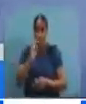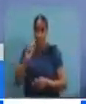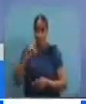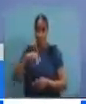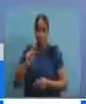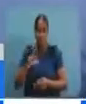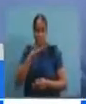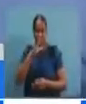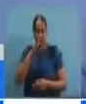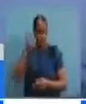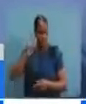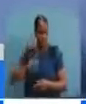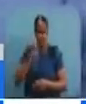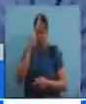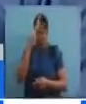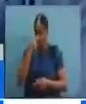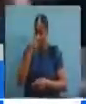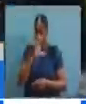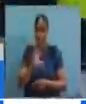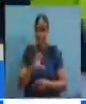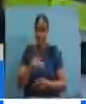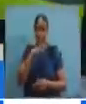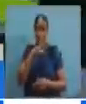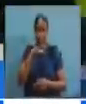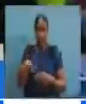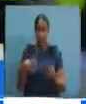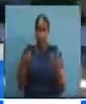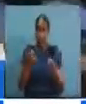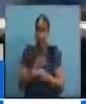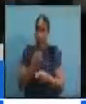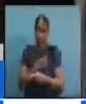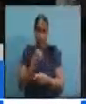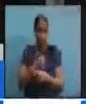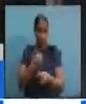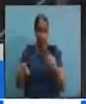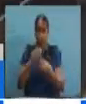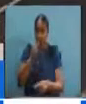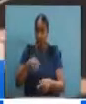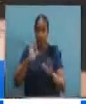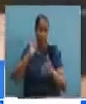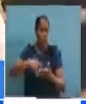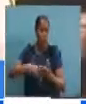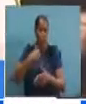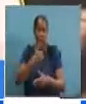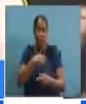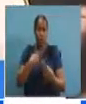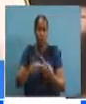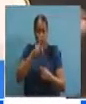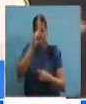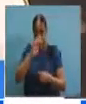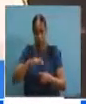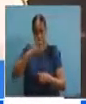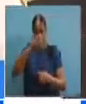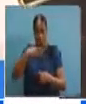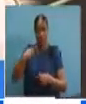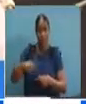data histórica para o país. Falou das conquistas alcançadas nos últimos 5 anos e lembrou que foi o primeiro presidente a